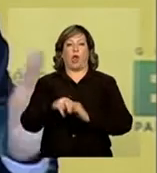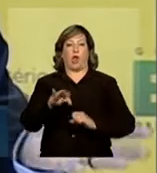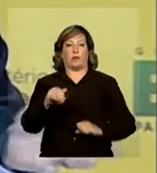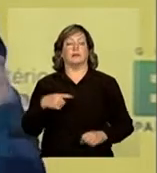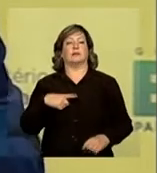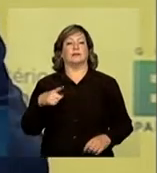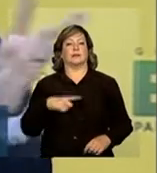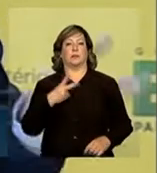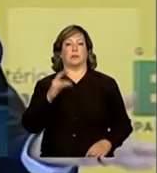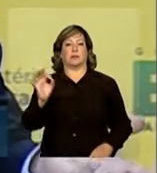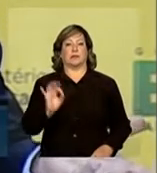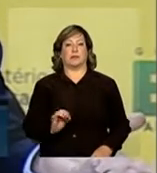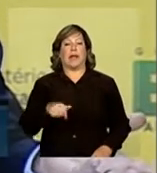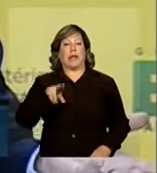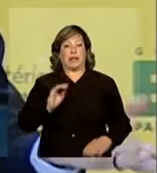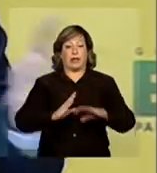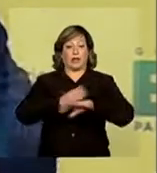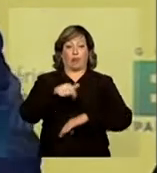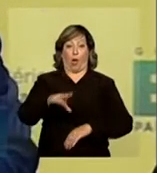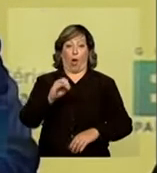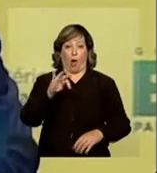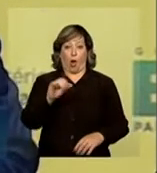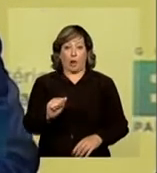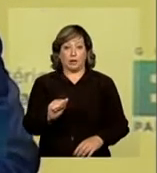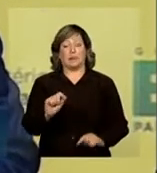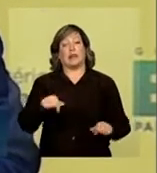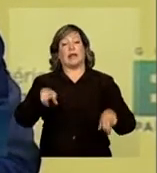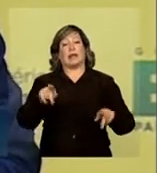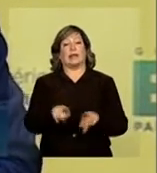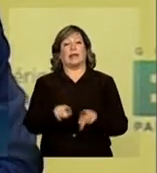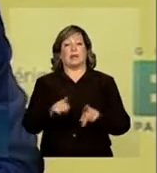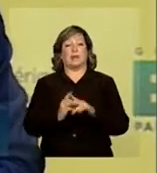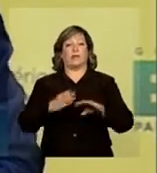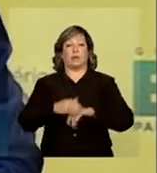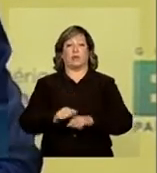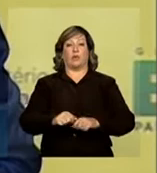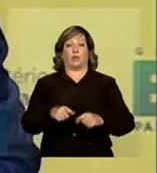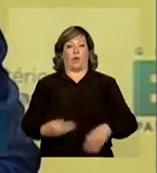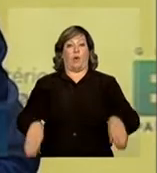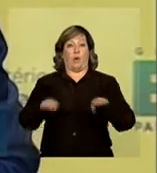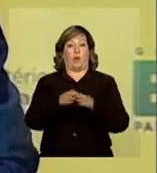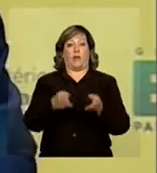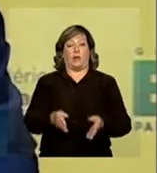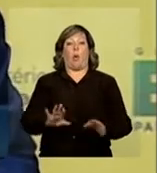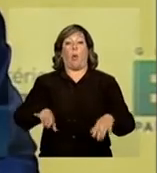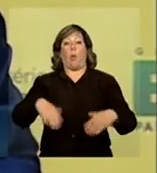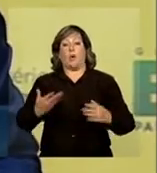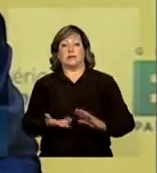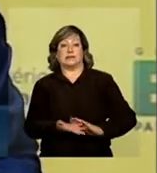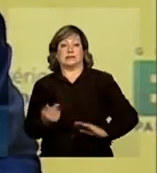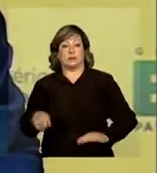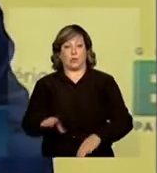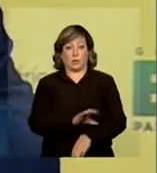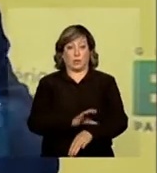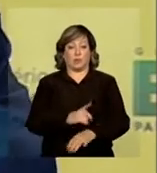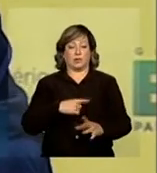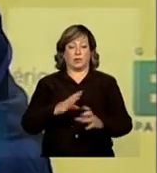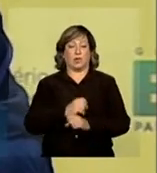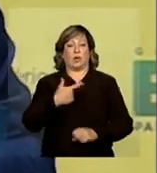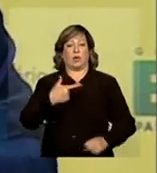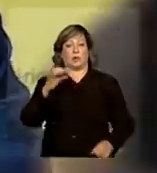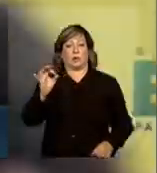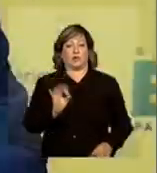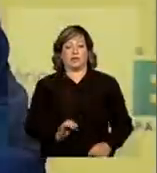quem entra pela que entrou pela cota e quem entrou pela Ampla concorrência Quanto tá saindo do curso a diferença tá então de dois por cento